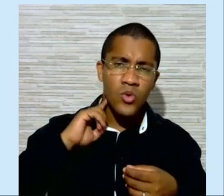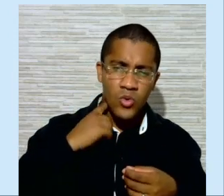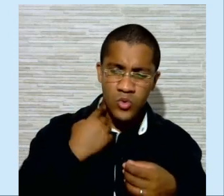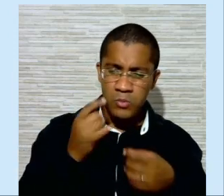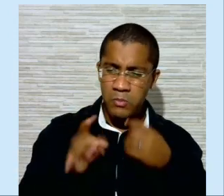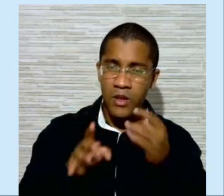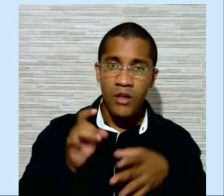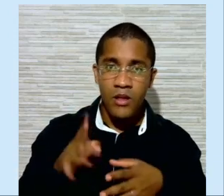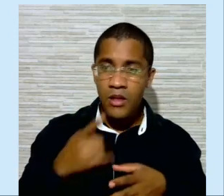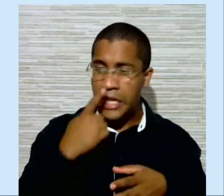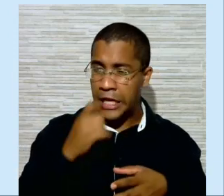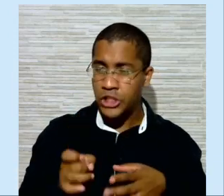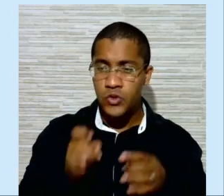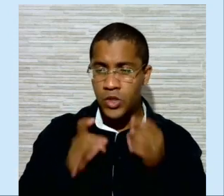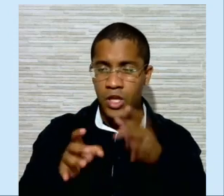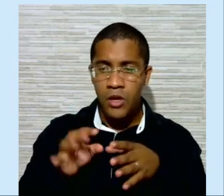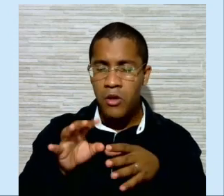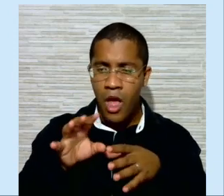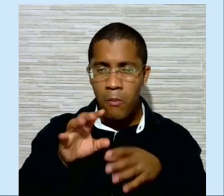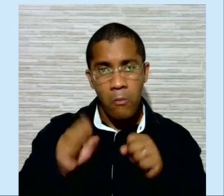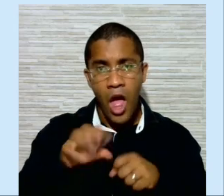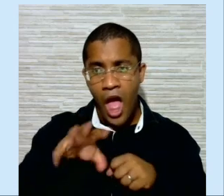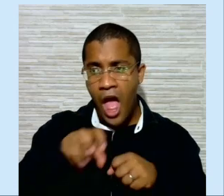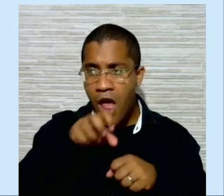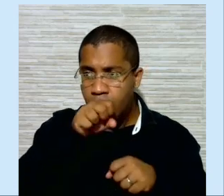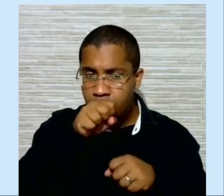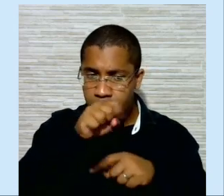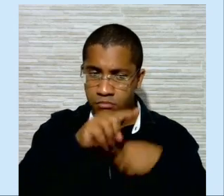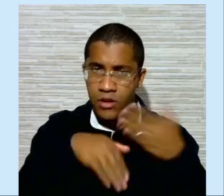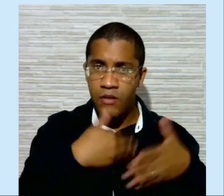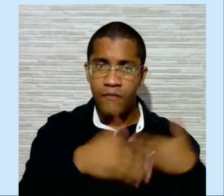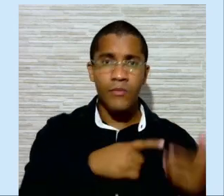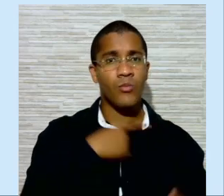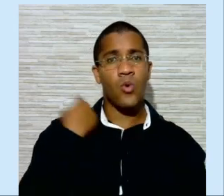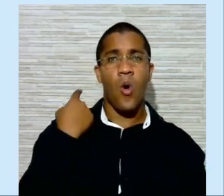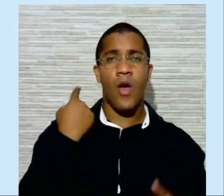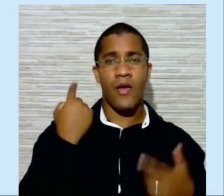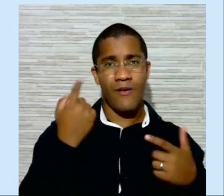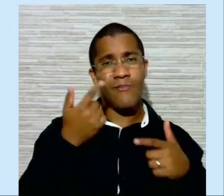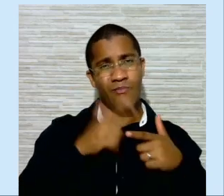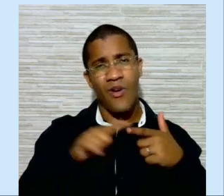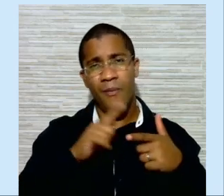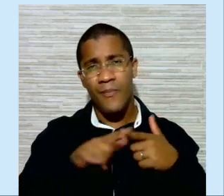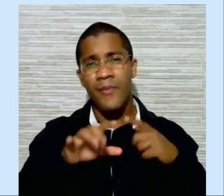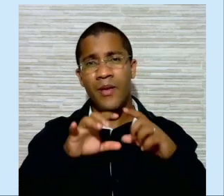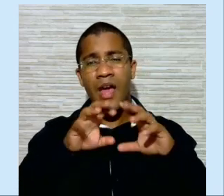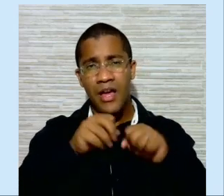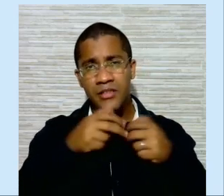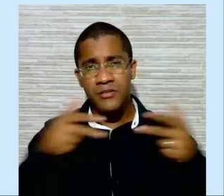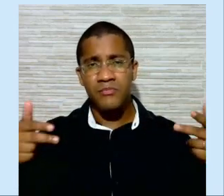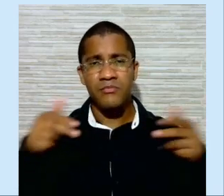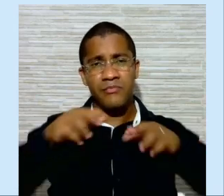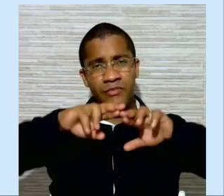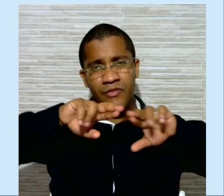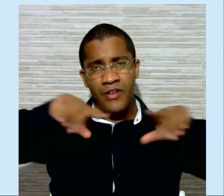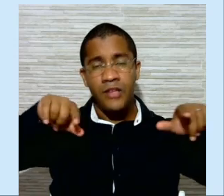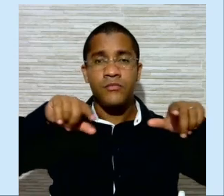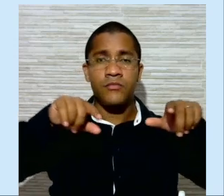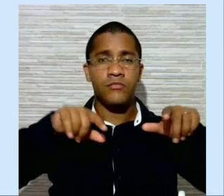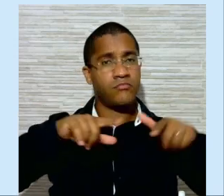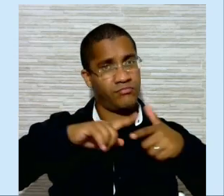ocupando esse ambiente, eles vão acabar se alimentando e prejudica também a fauna, tá, gente? Então, existe uma questão de consciência